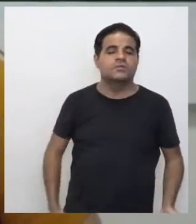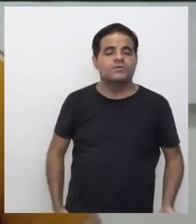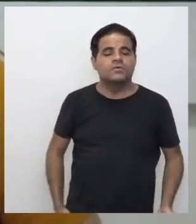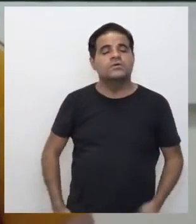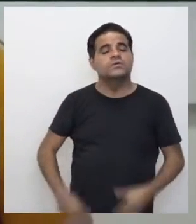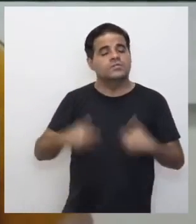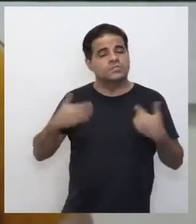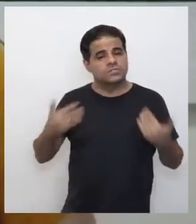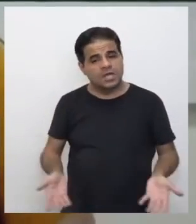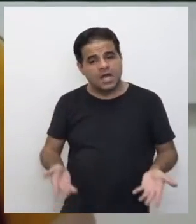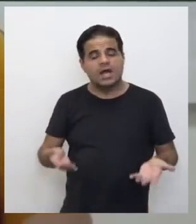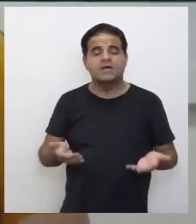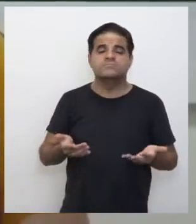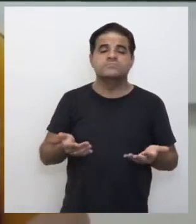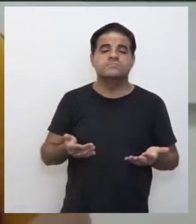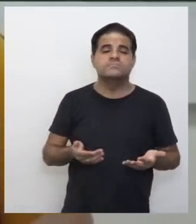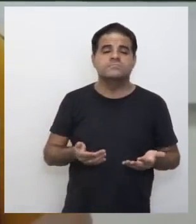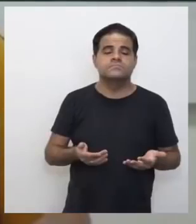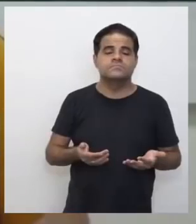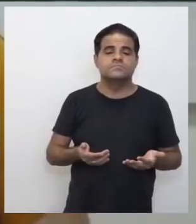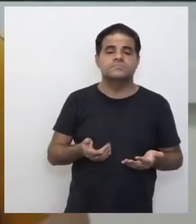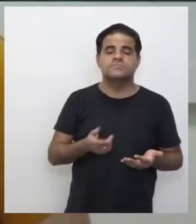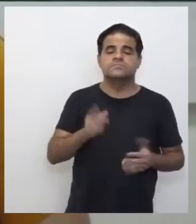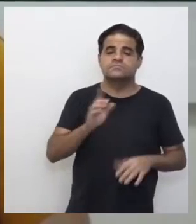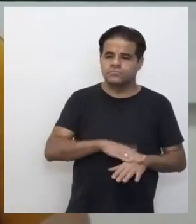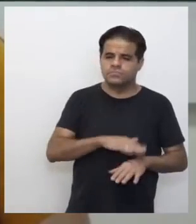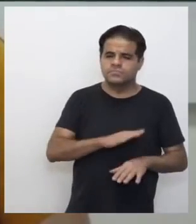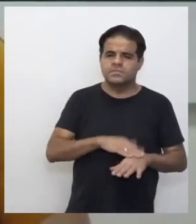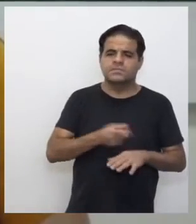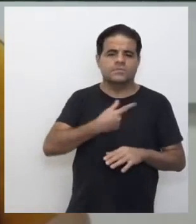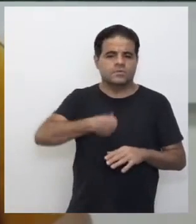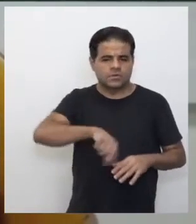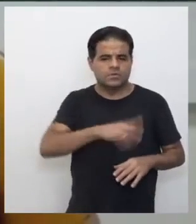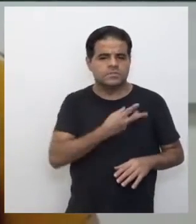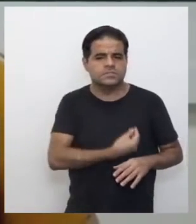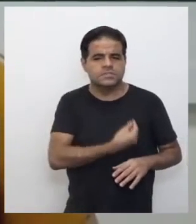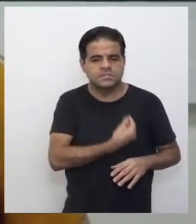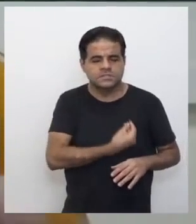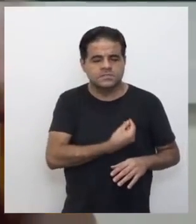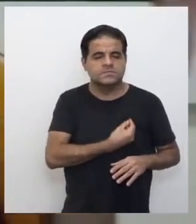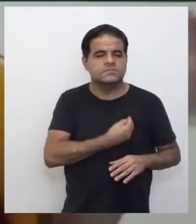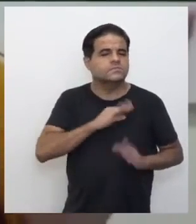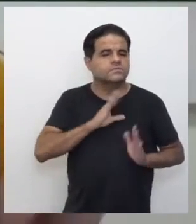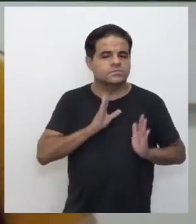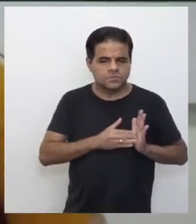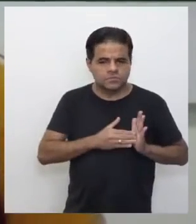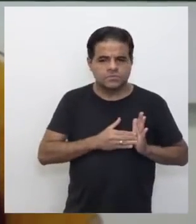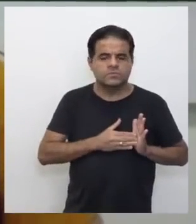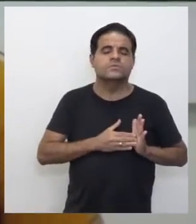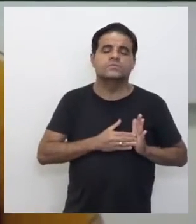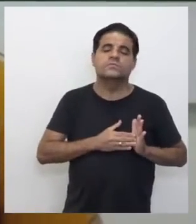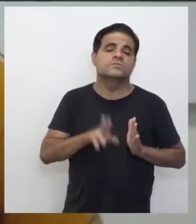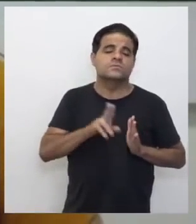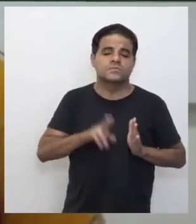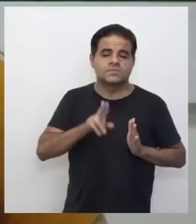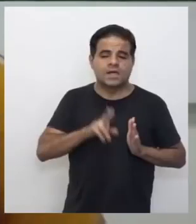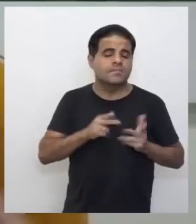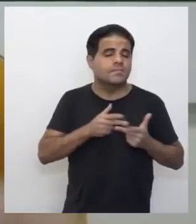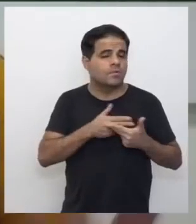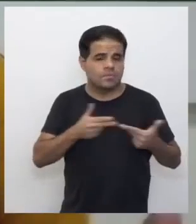que aparentemente, nos tempos em que a gente vive, parece que tudo tem que servir para alguma coisa,